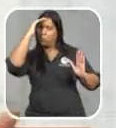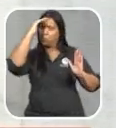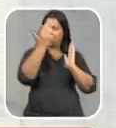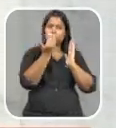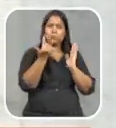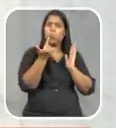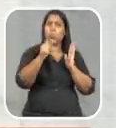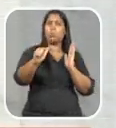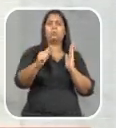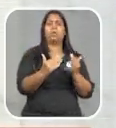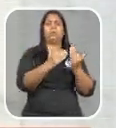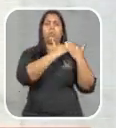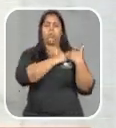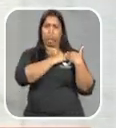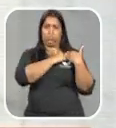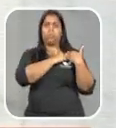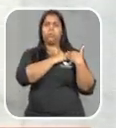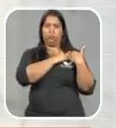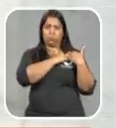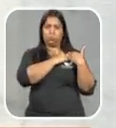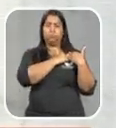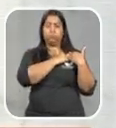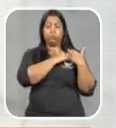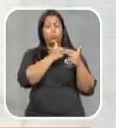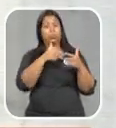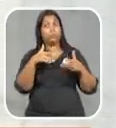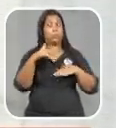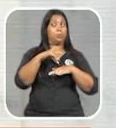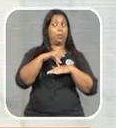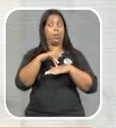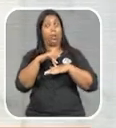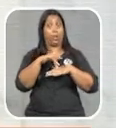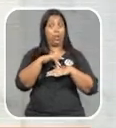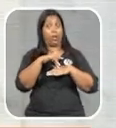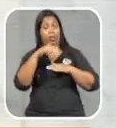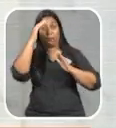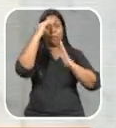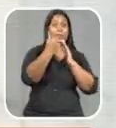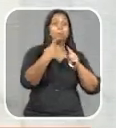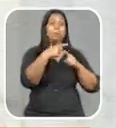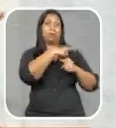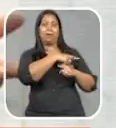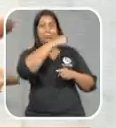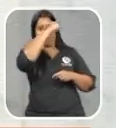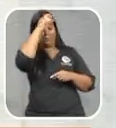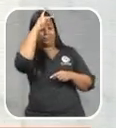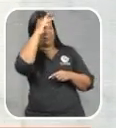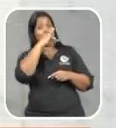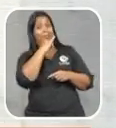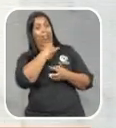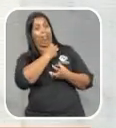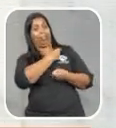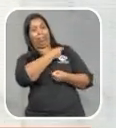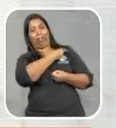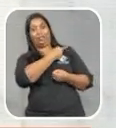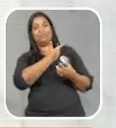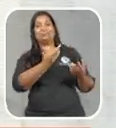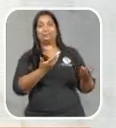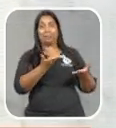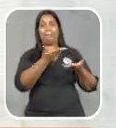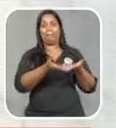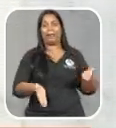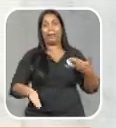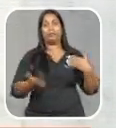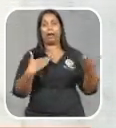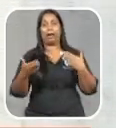chateia o governo, ele perde todo o diálogo e o trânsito e não consegue dar resposta para a sua base. Então, lhe resta o quê? Ser